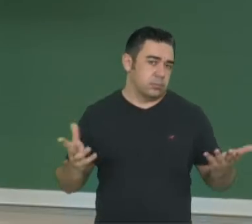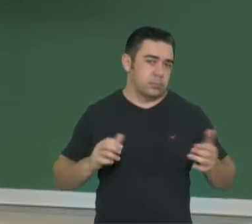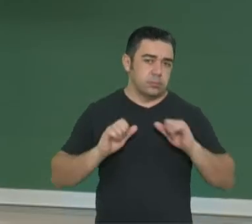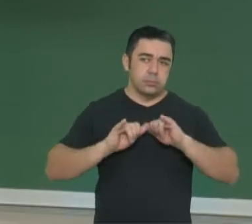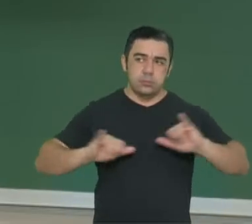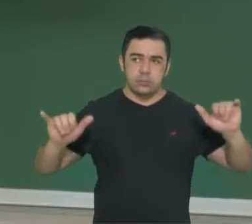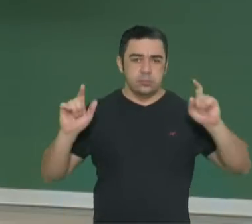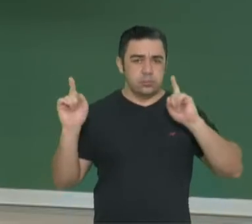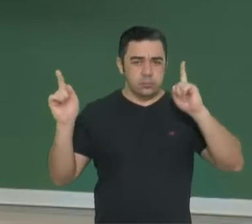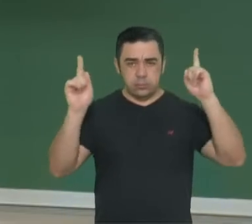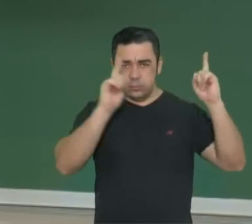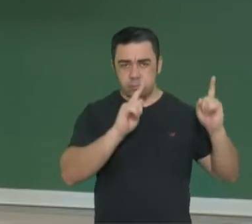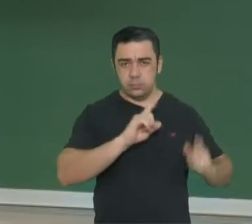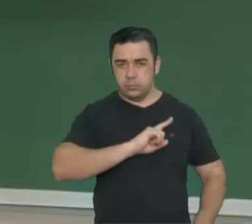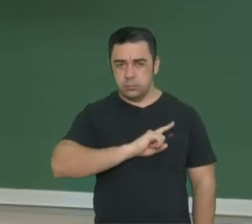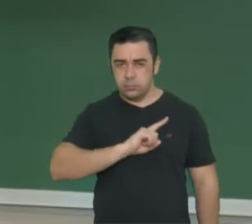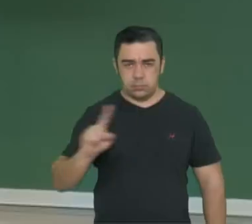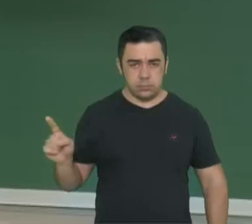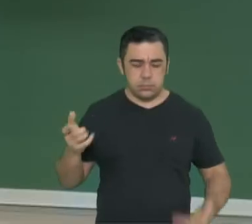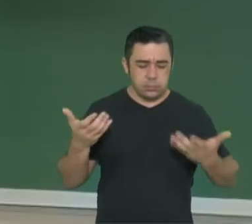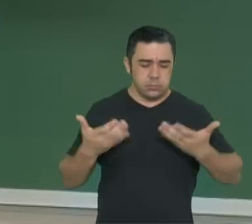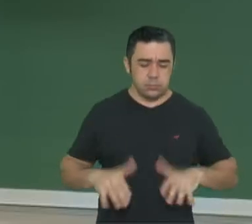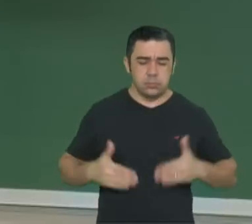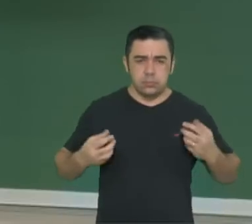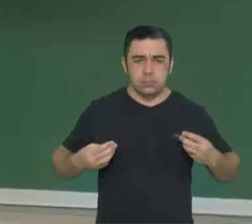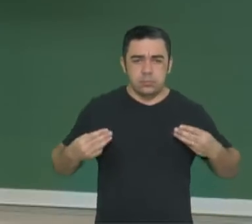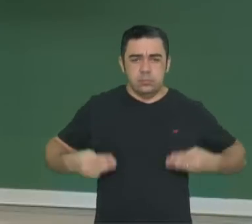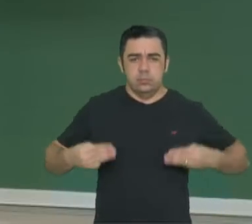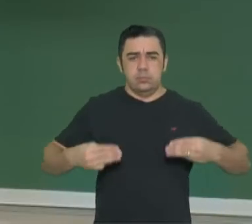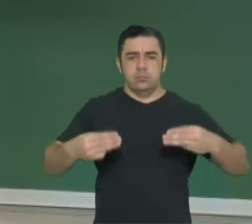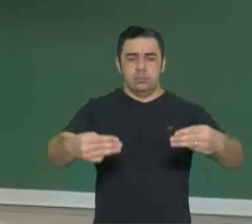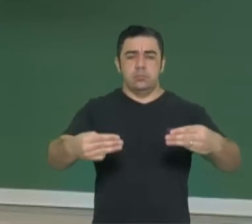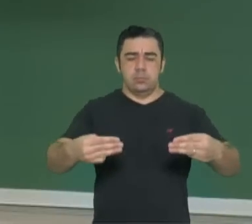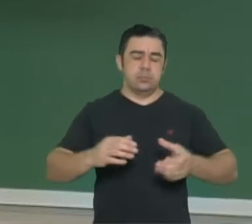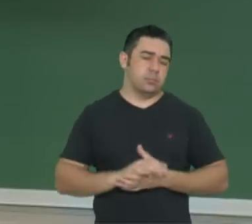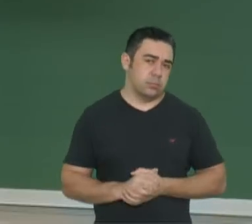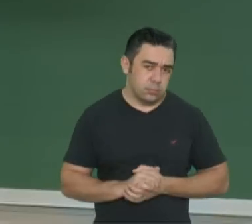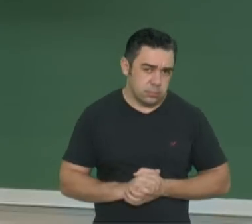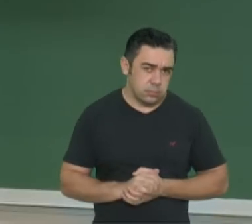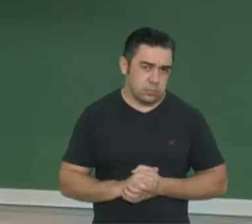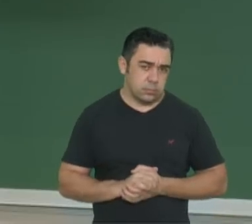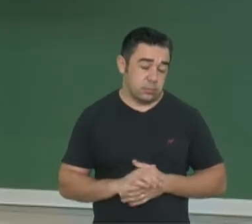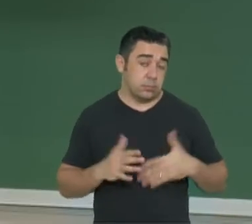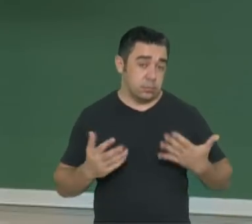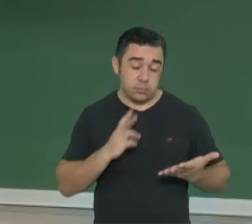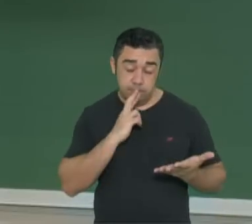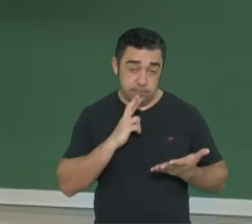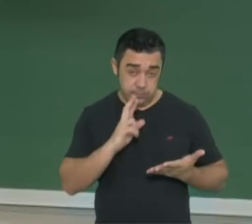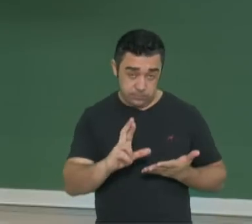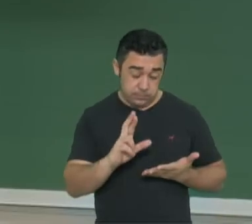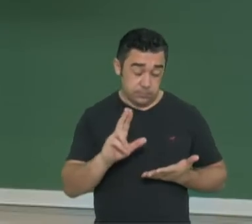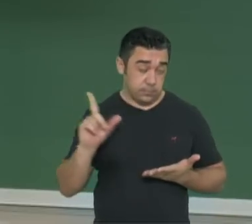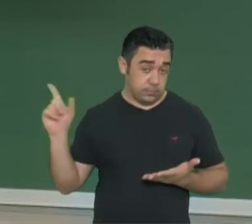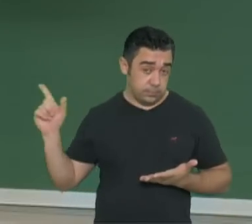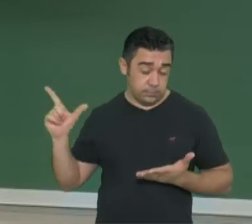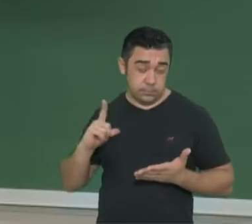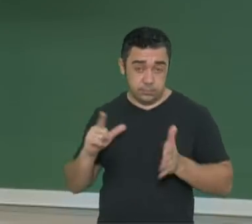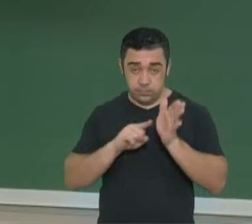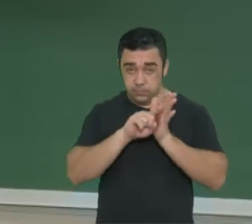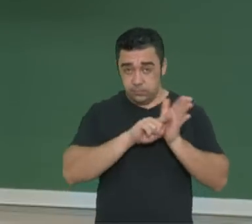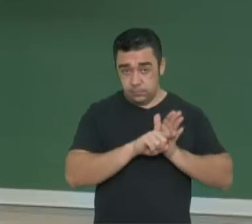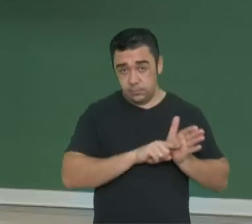pelo não ter mais parlamentarismo. E qual foi o resultado da eleição? Como todas as pesquisas na época